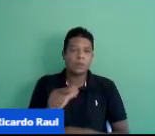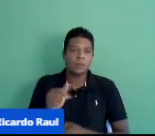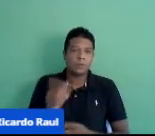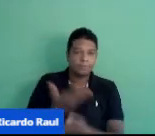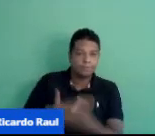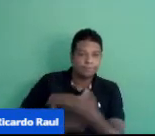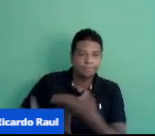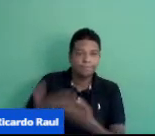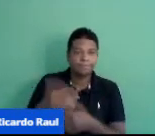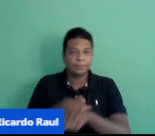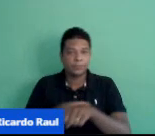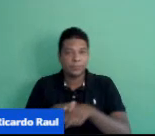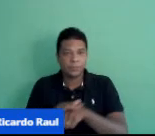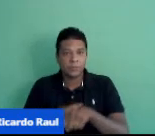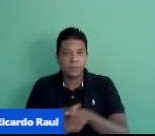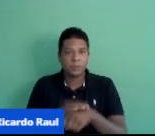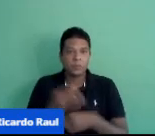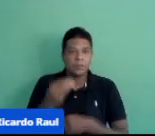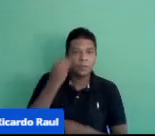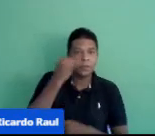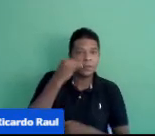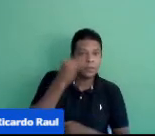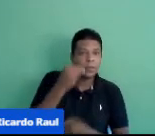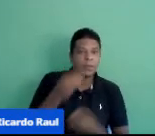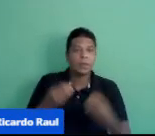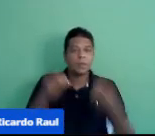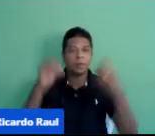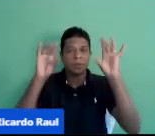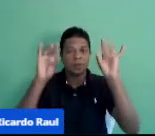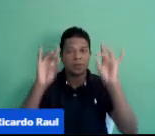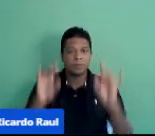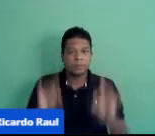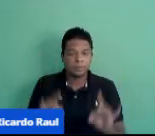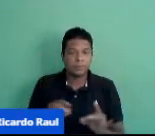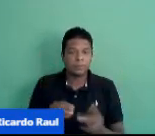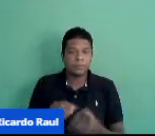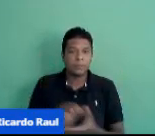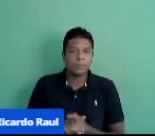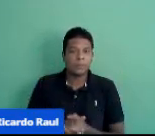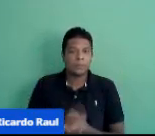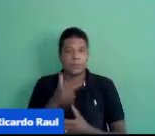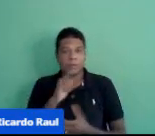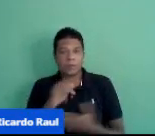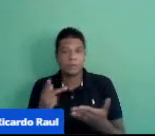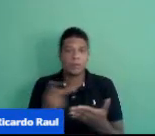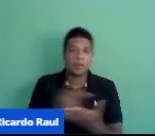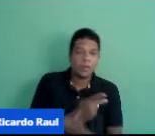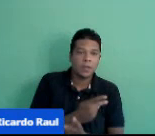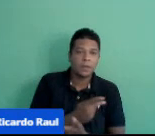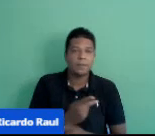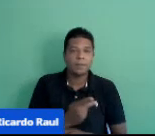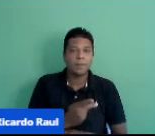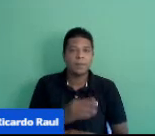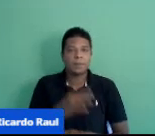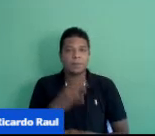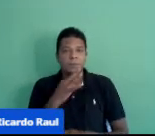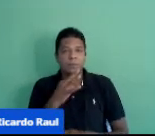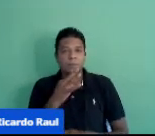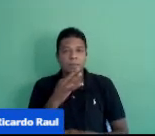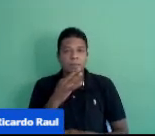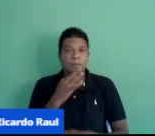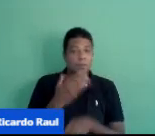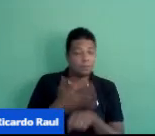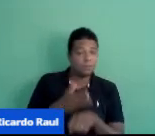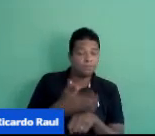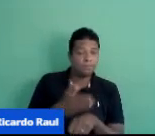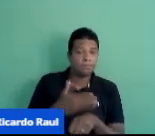dialogar, ver esses relatos de boas experiências, né, ou as más experiências também, o que não deu certo, e isso vai servir de conhecimento, né, conhecimento prático do que